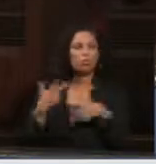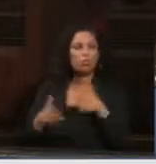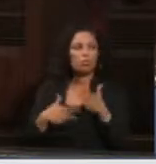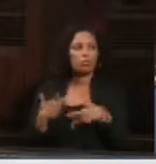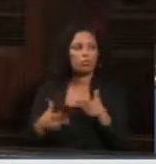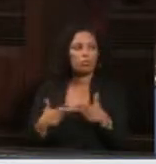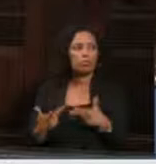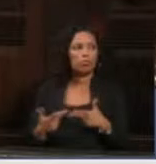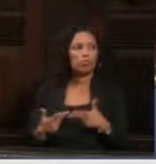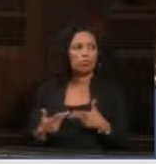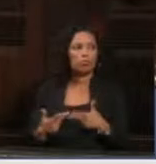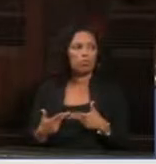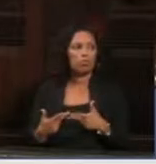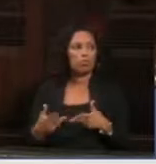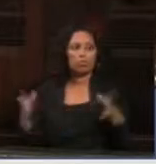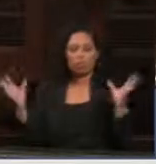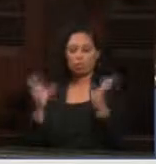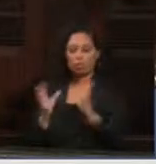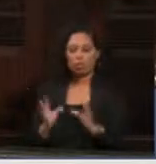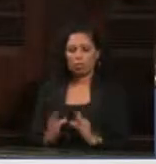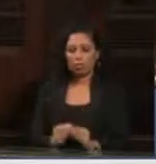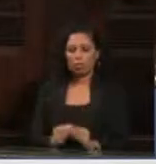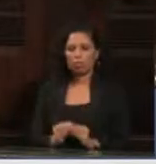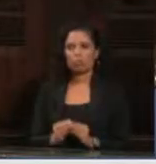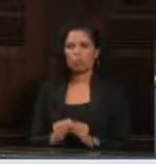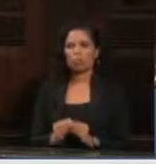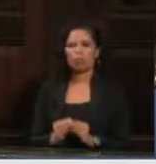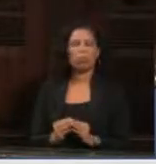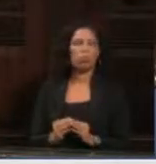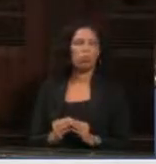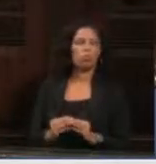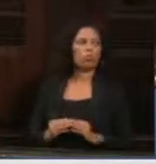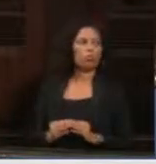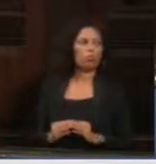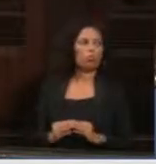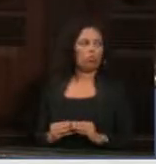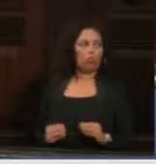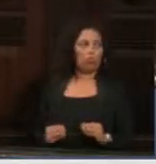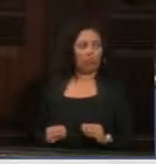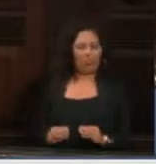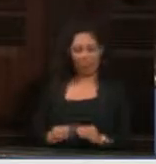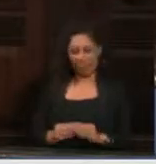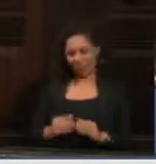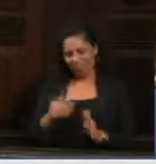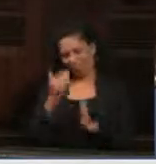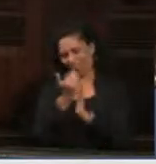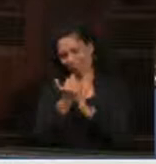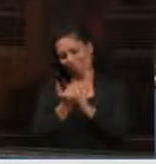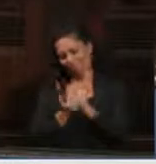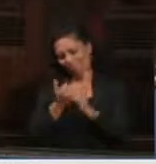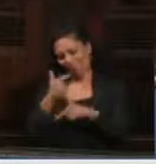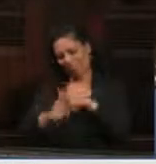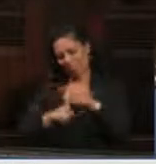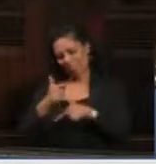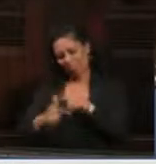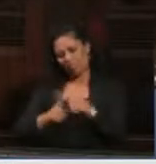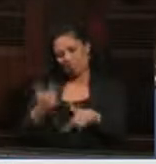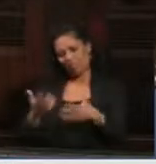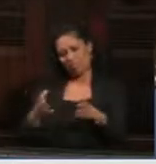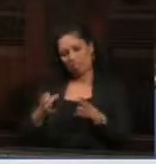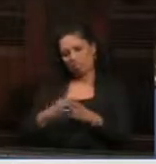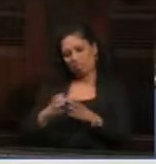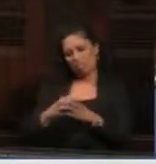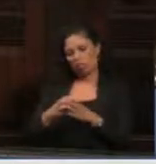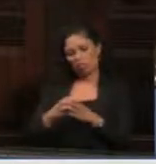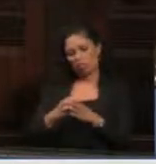de modo resumido o planejamento de trabalho da comissão permanente de ciência e